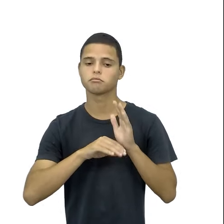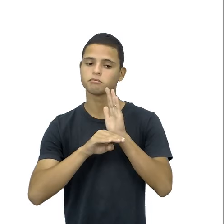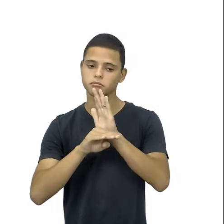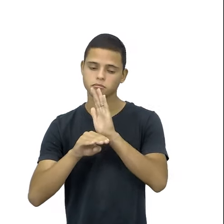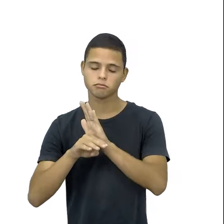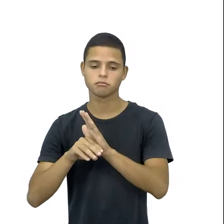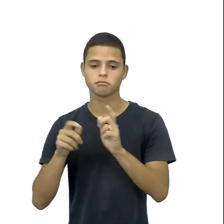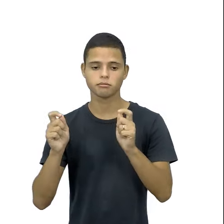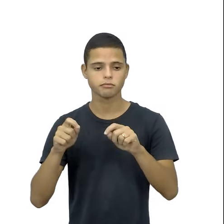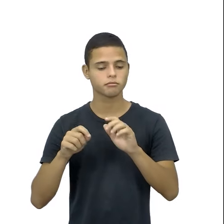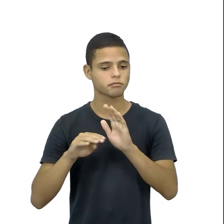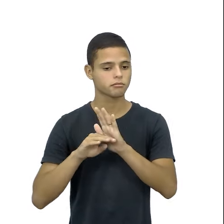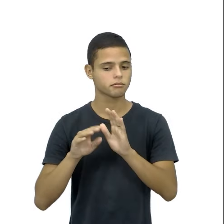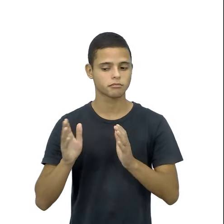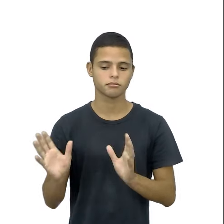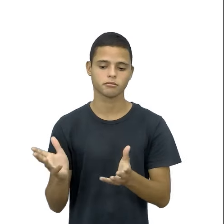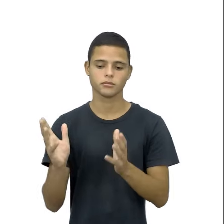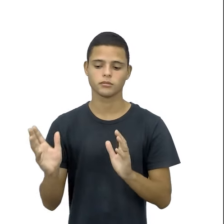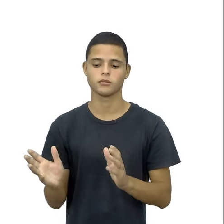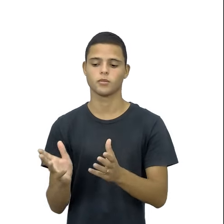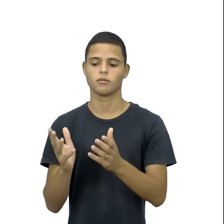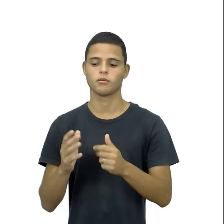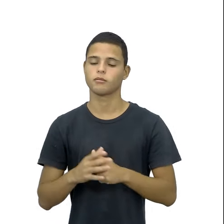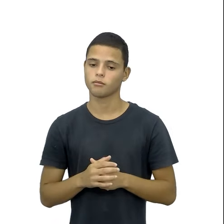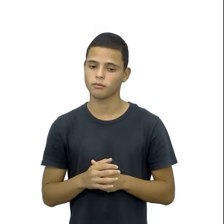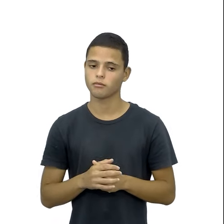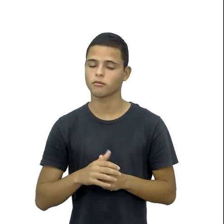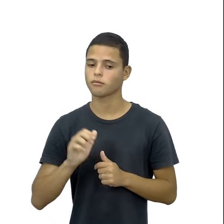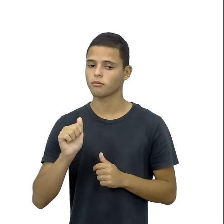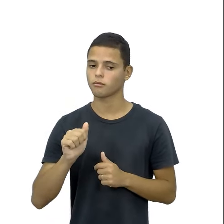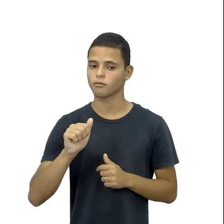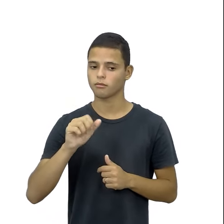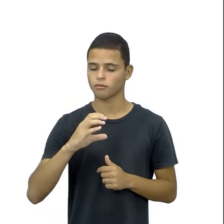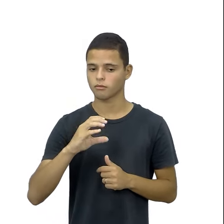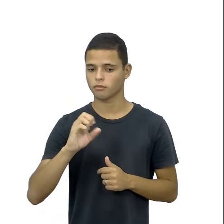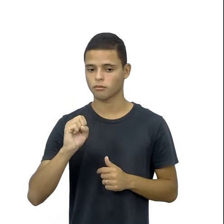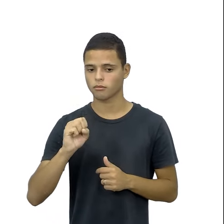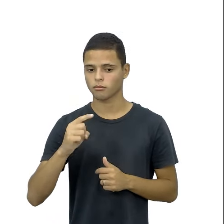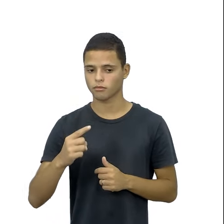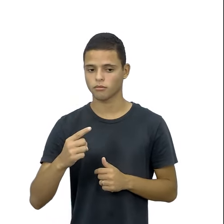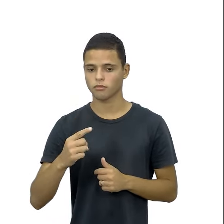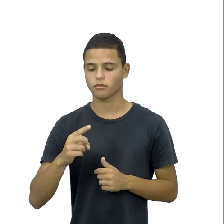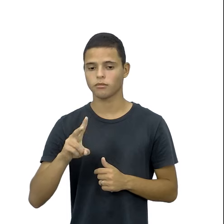o planejamento do desenvolvimento da SA1 do volume 1.